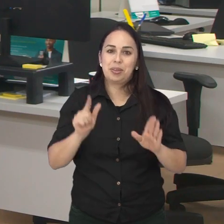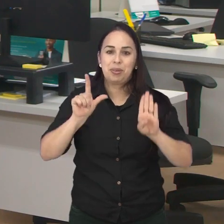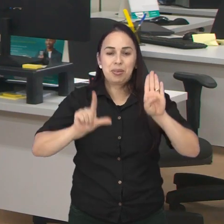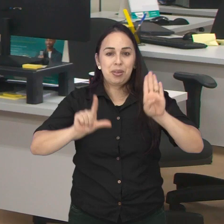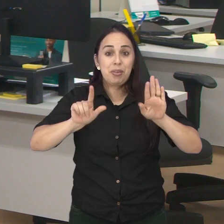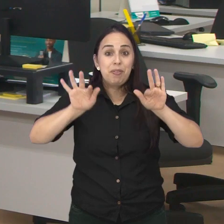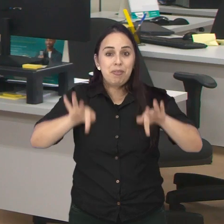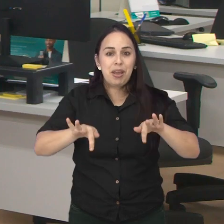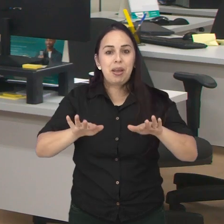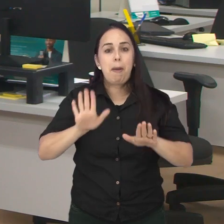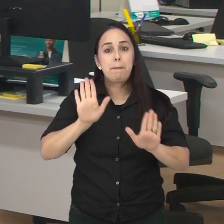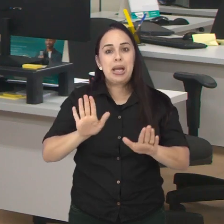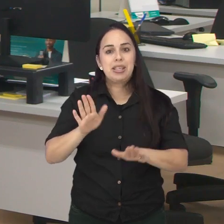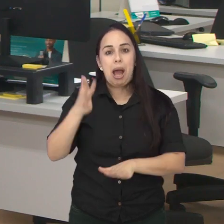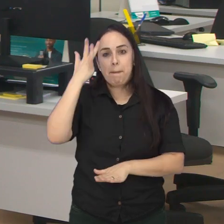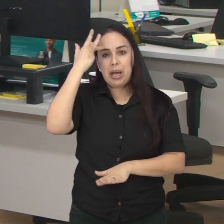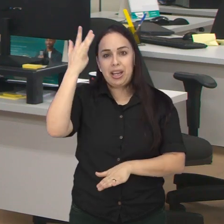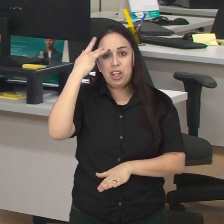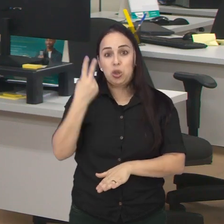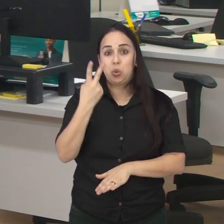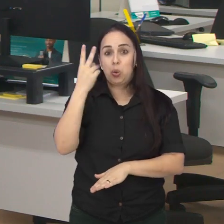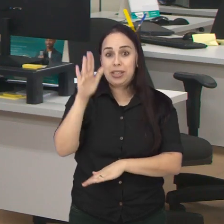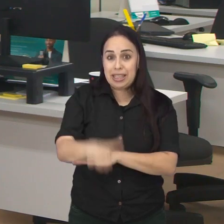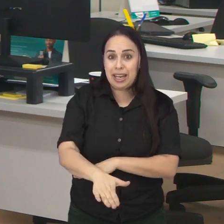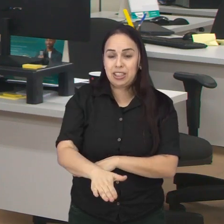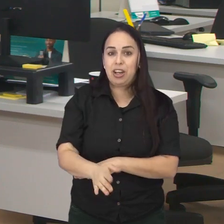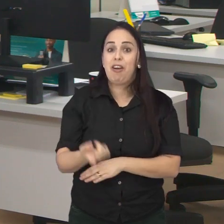por aqui com o Jornal de hoje, mas amanhã, a partir das